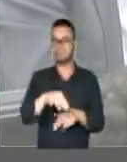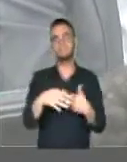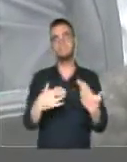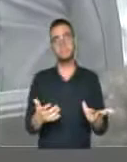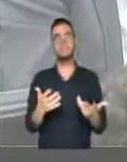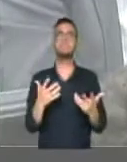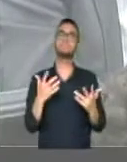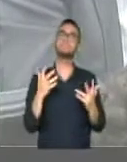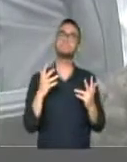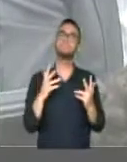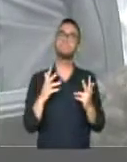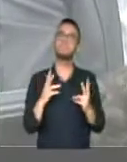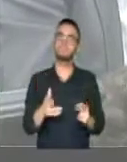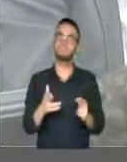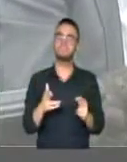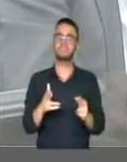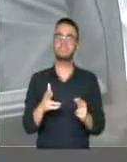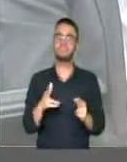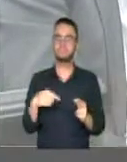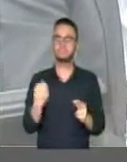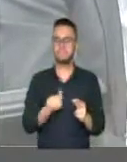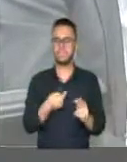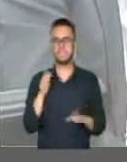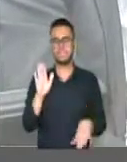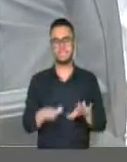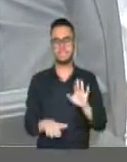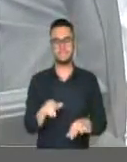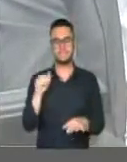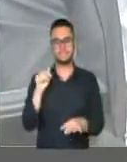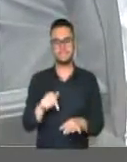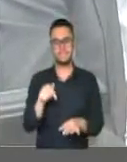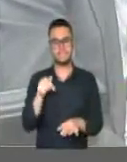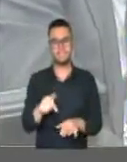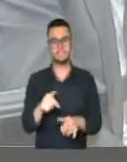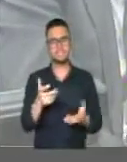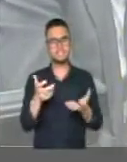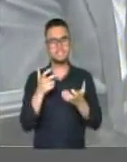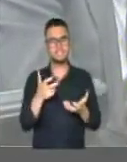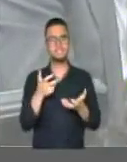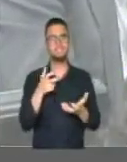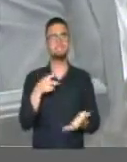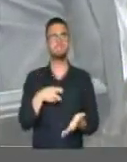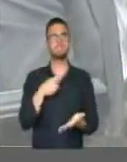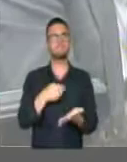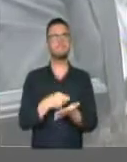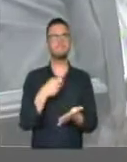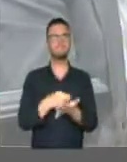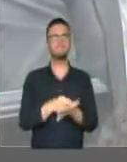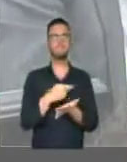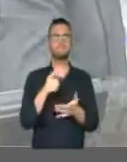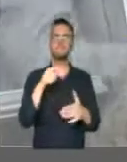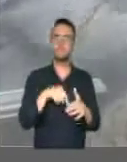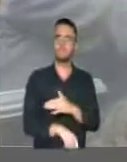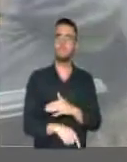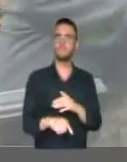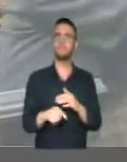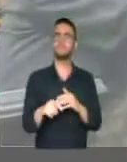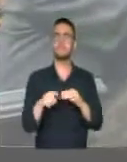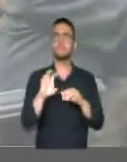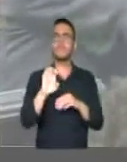aqui, tantas vezes, somos rigorosos para agravar o Código Penal, para aprofundar o